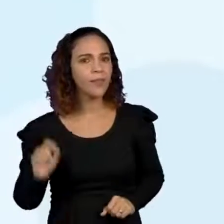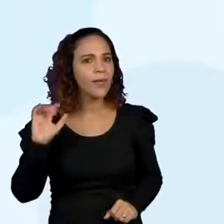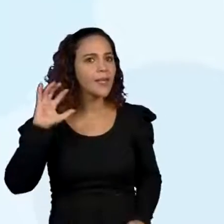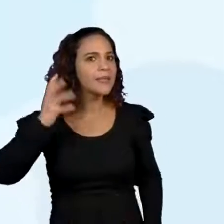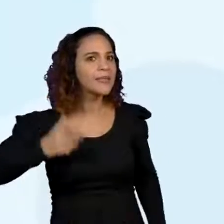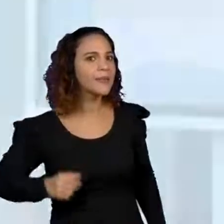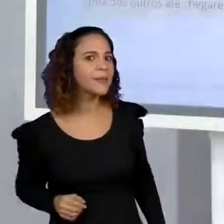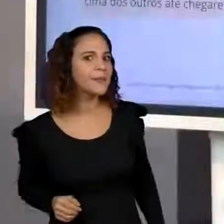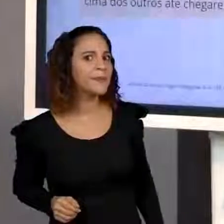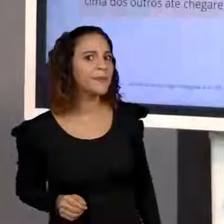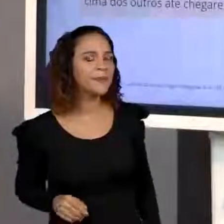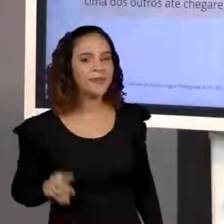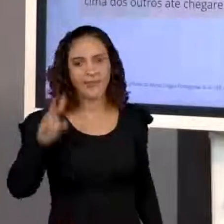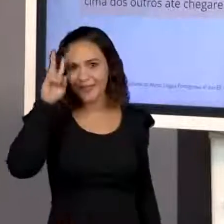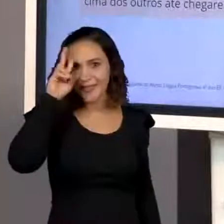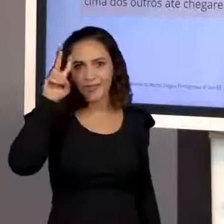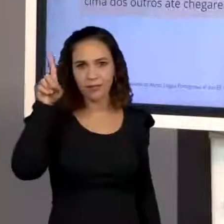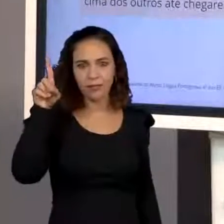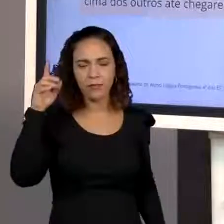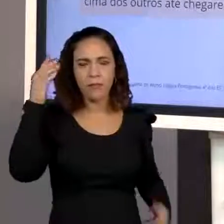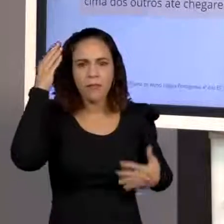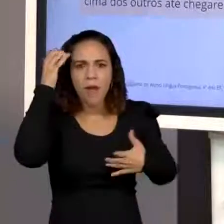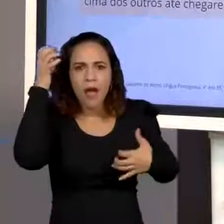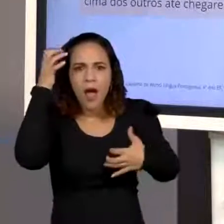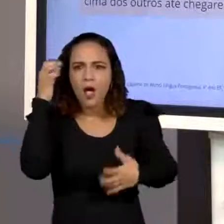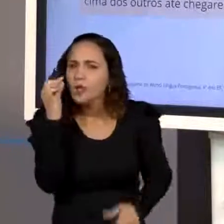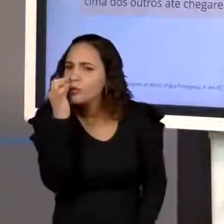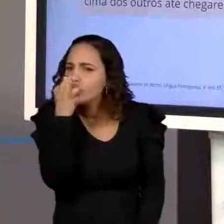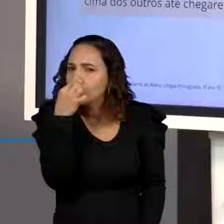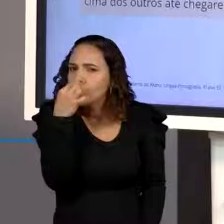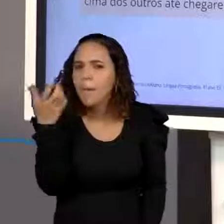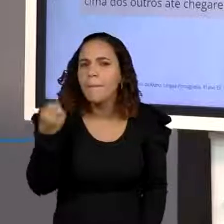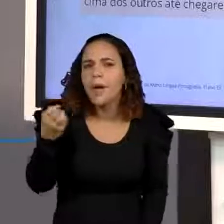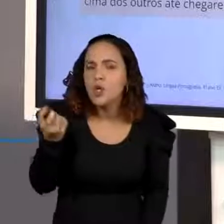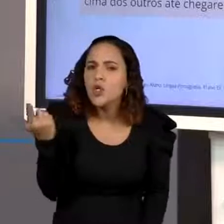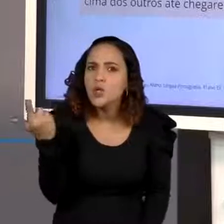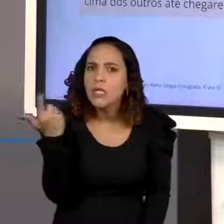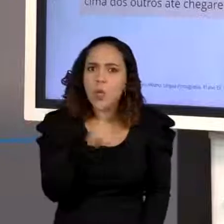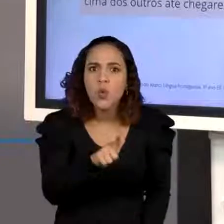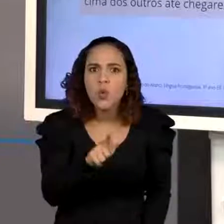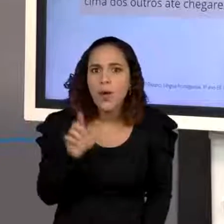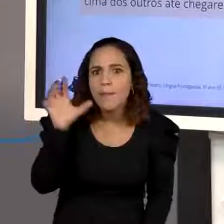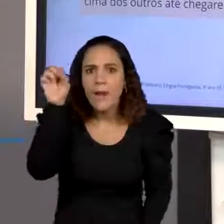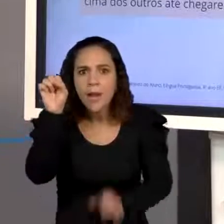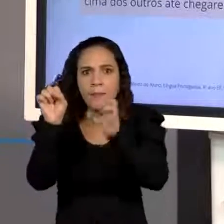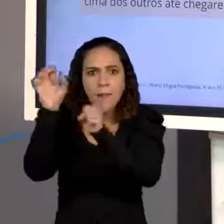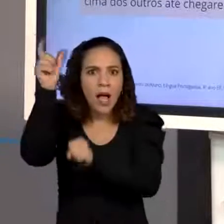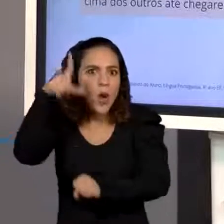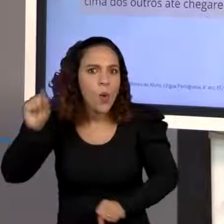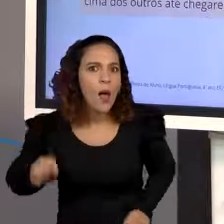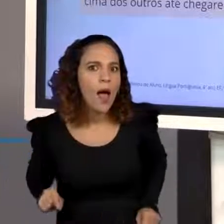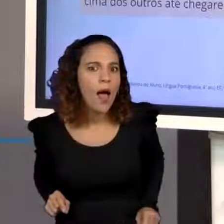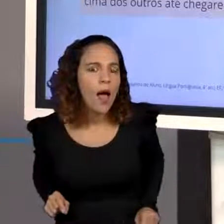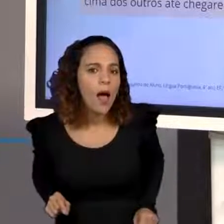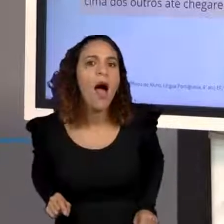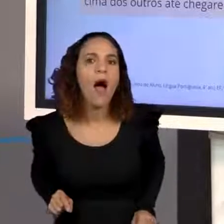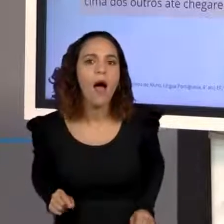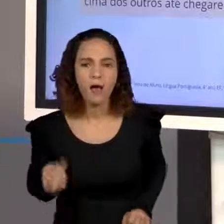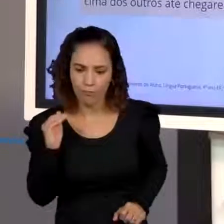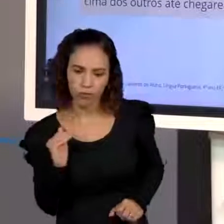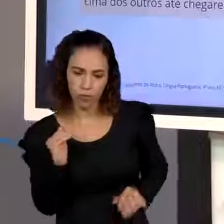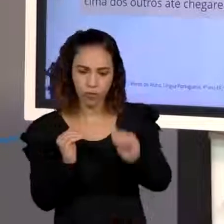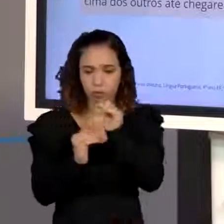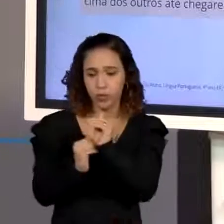aconteceu nessa história? Será que os macaquinhos de nariz branco conseguiram subir até a Lua se empolerando um em cima